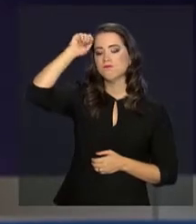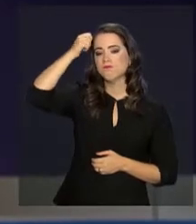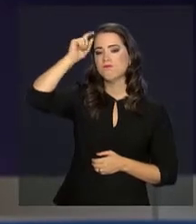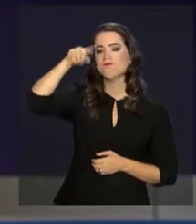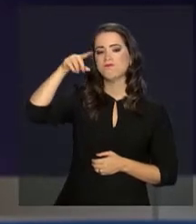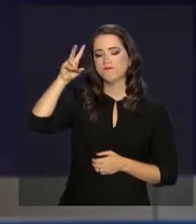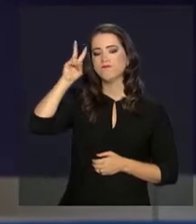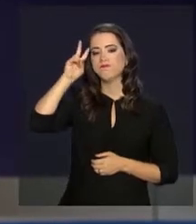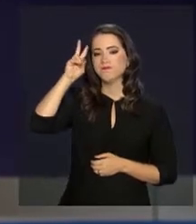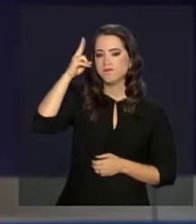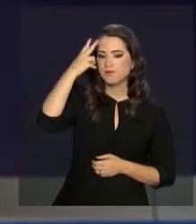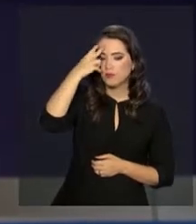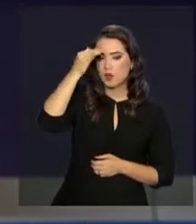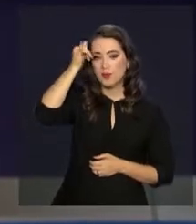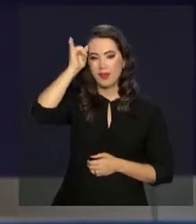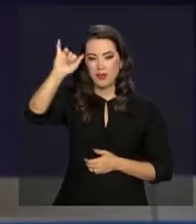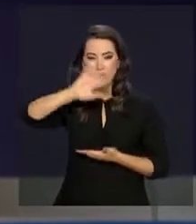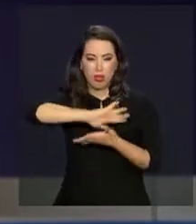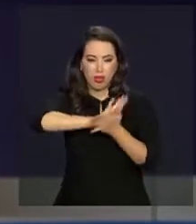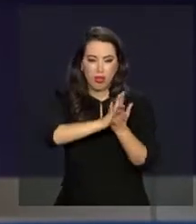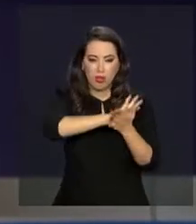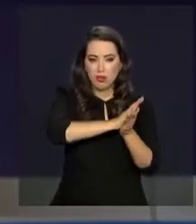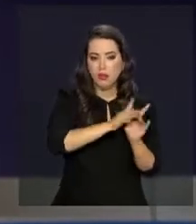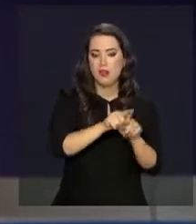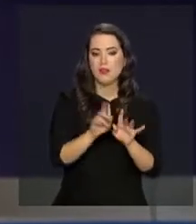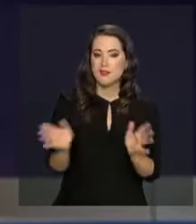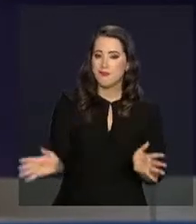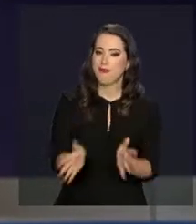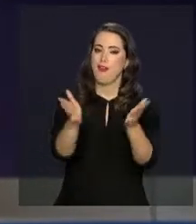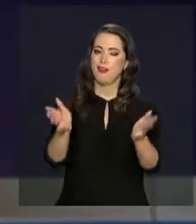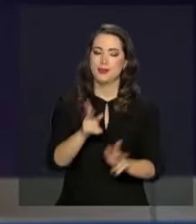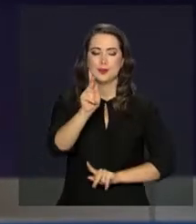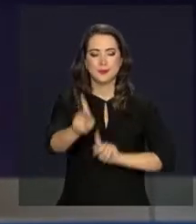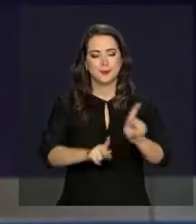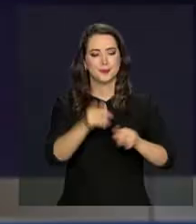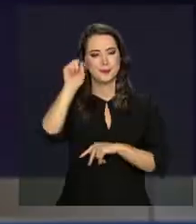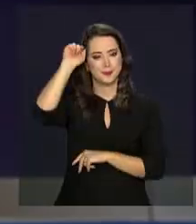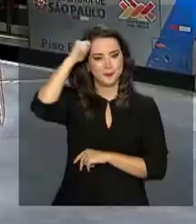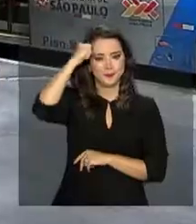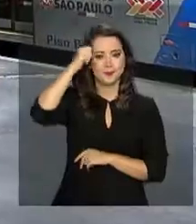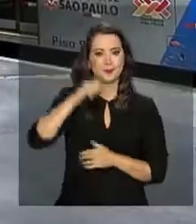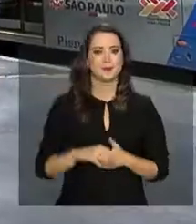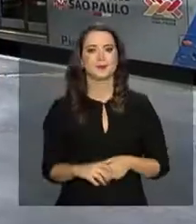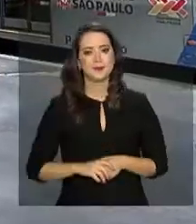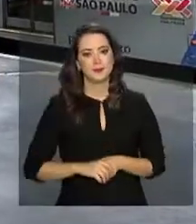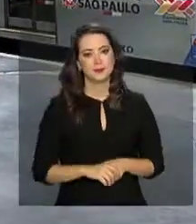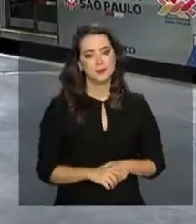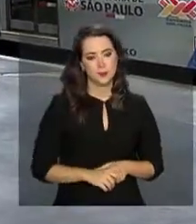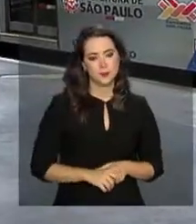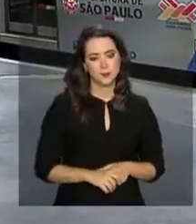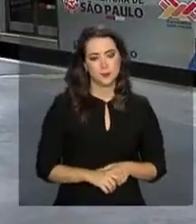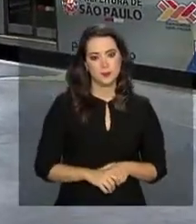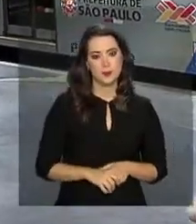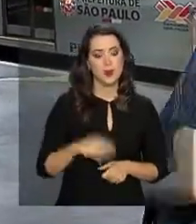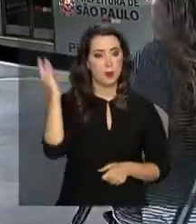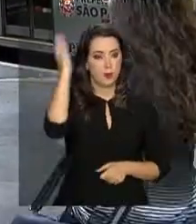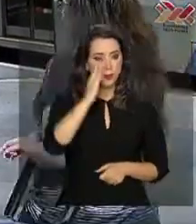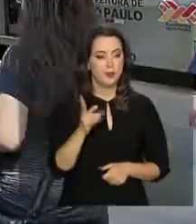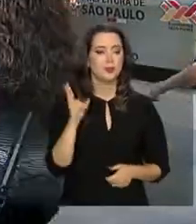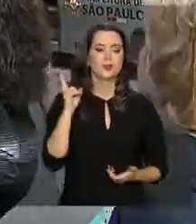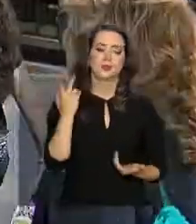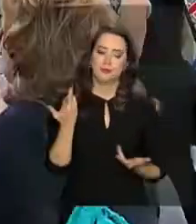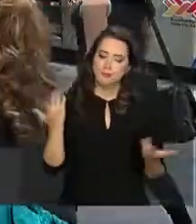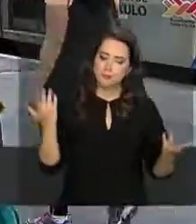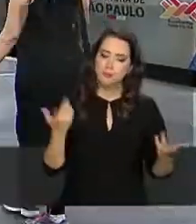de combate ao preconceito e de valorização da população negra o brasil ainda é um país